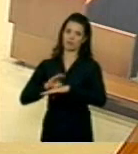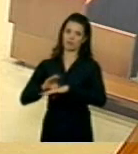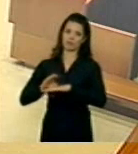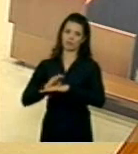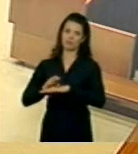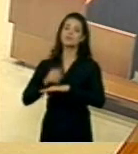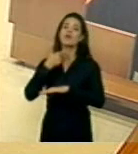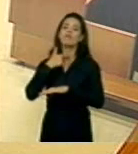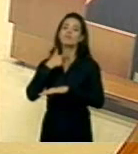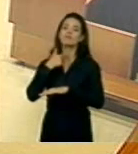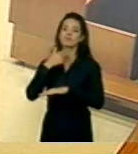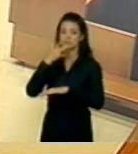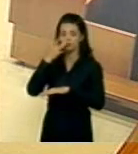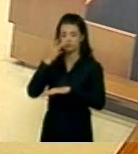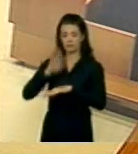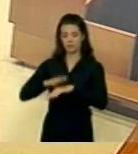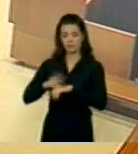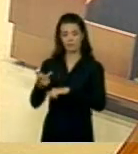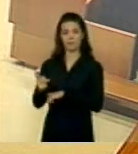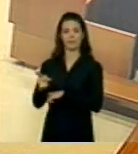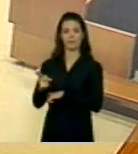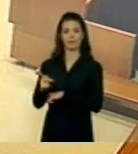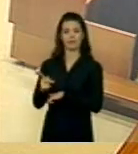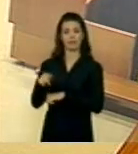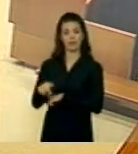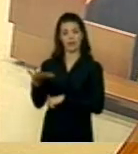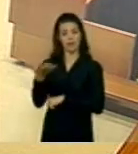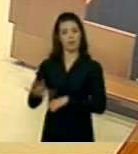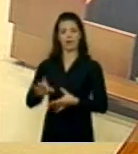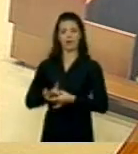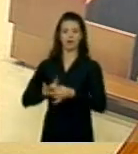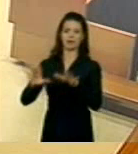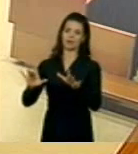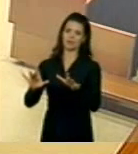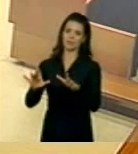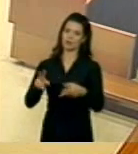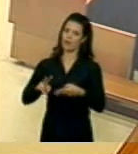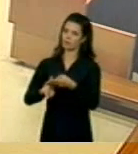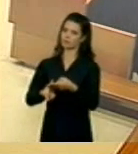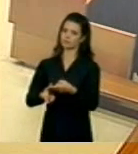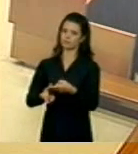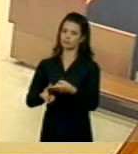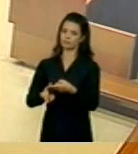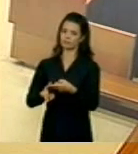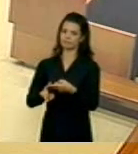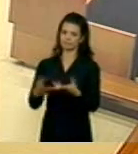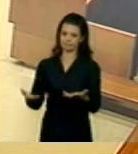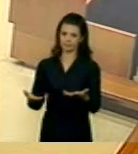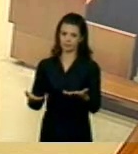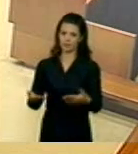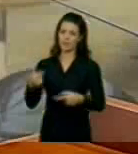porque é inequívoco que o Constituinte originário jamais pretendeu autorizar esse grau de constrição à liberdade do exercício